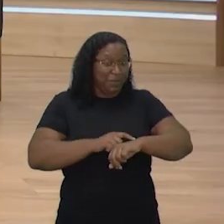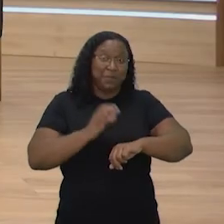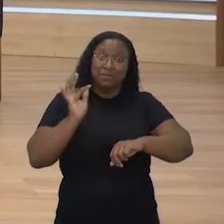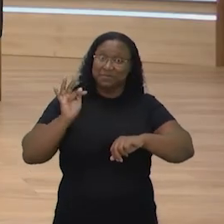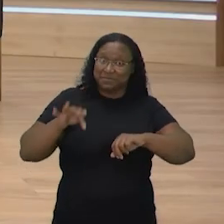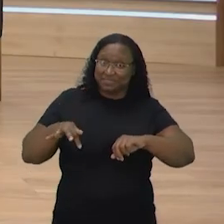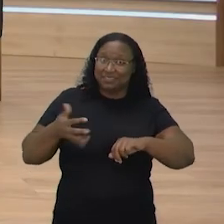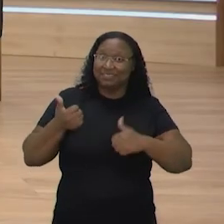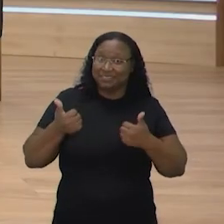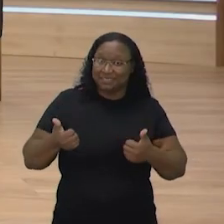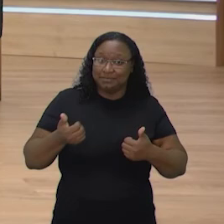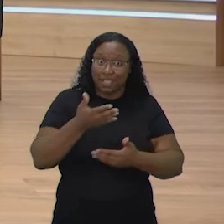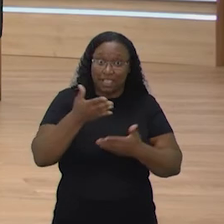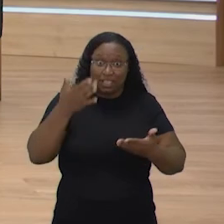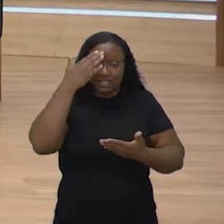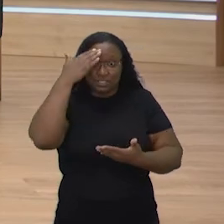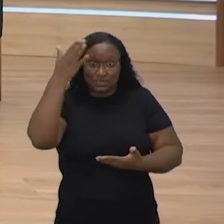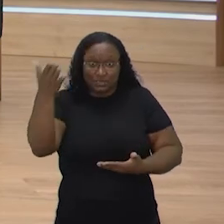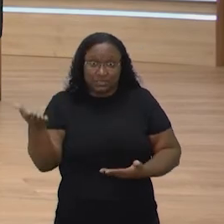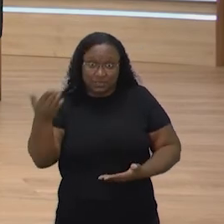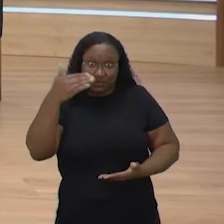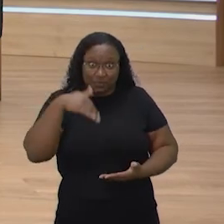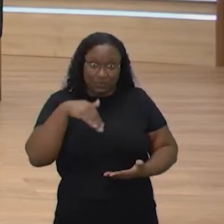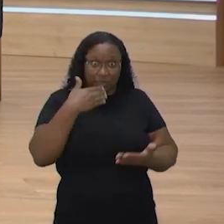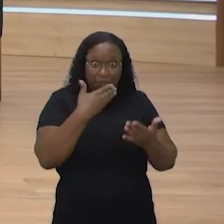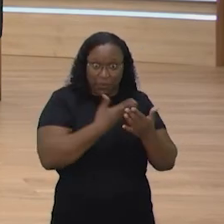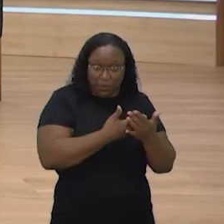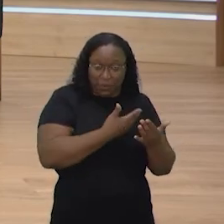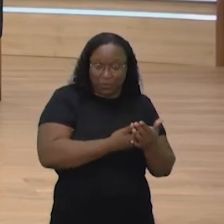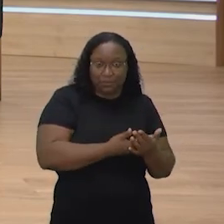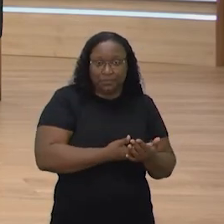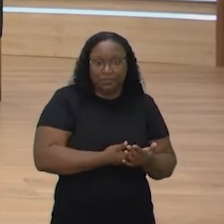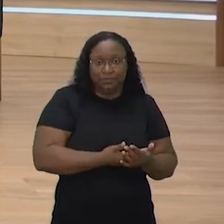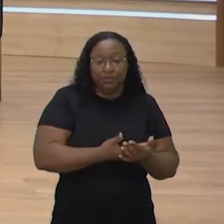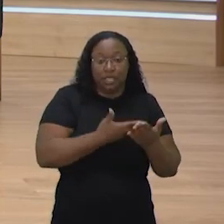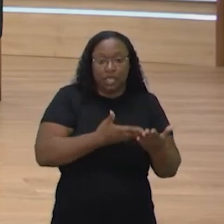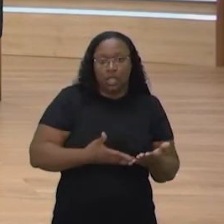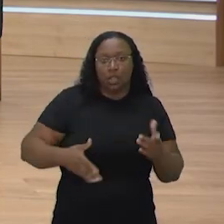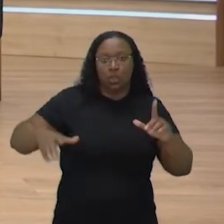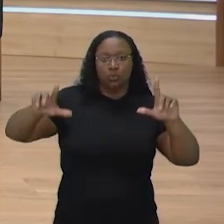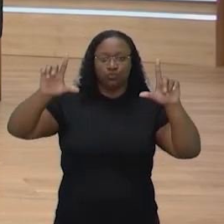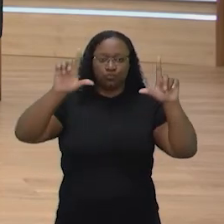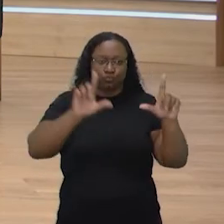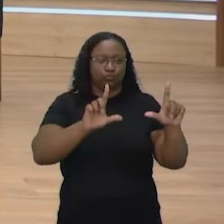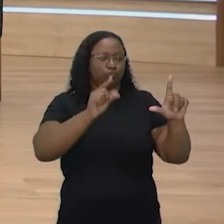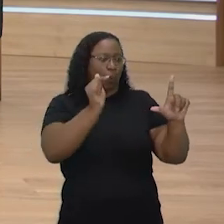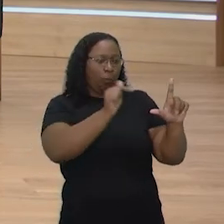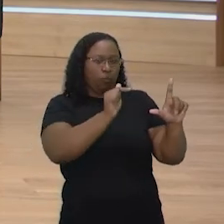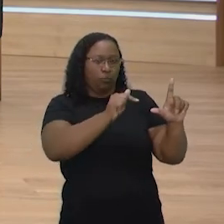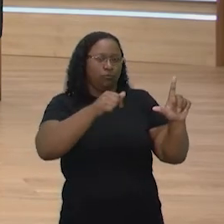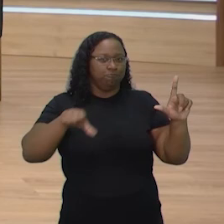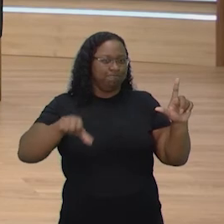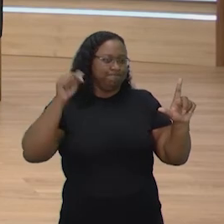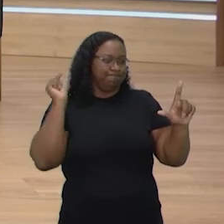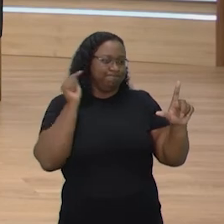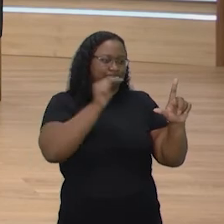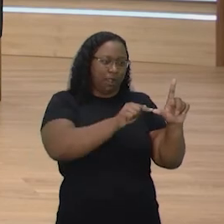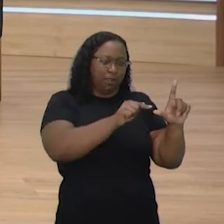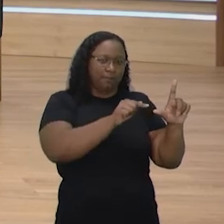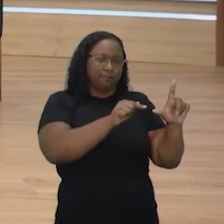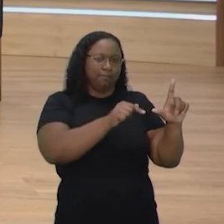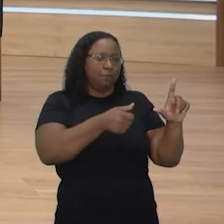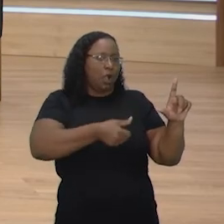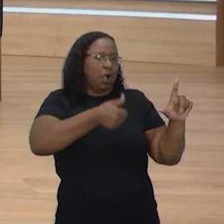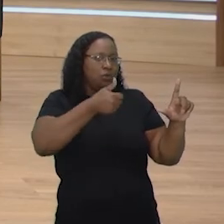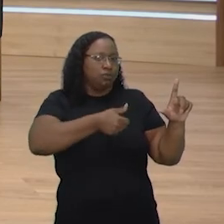quero agradecer a vocês por terem vindo aqui para a nossa aula. Esse material fica para vocês aí no repositório, vocês vão